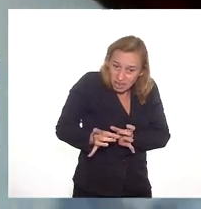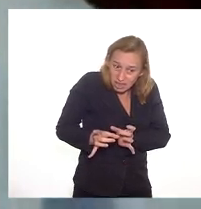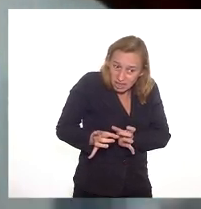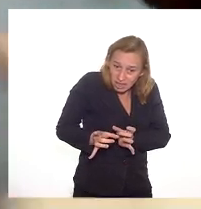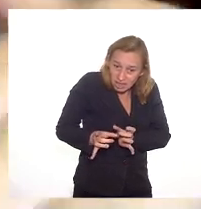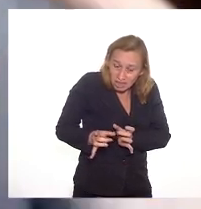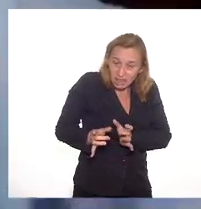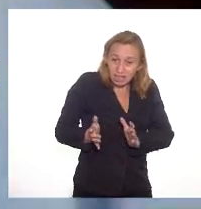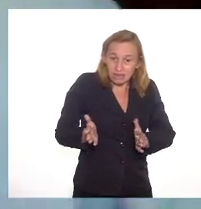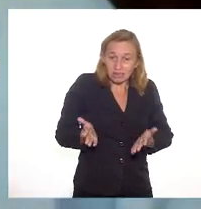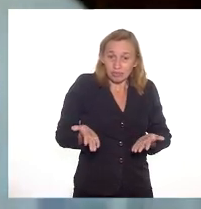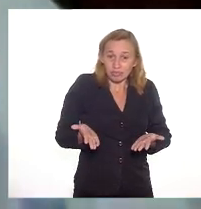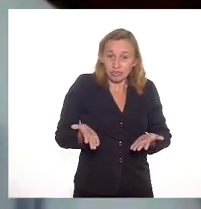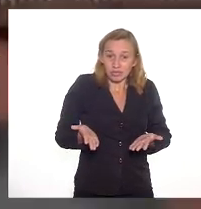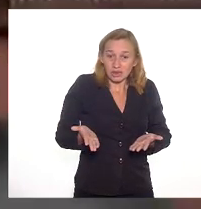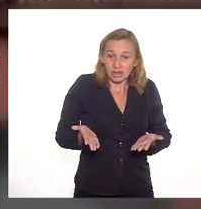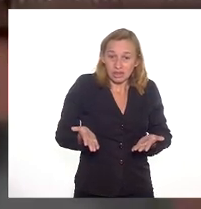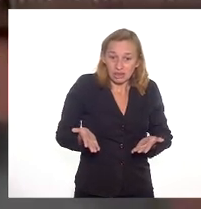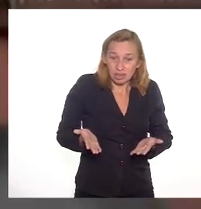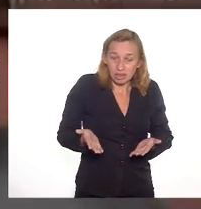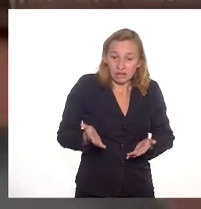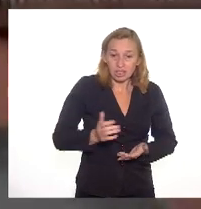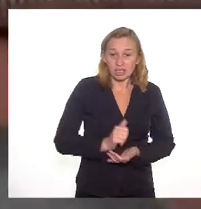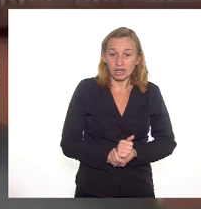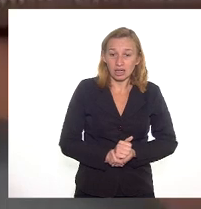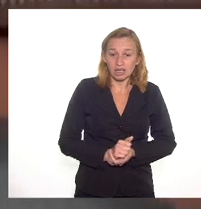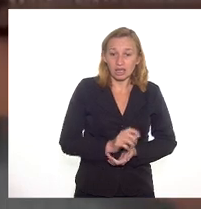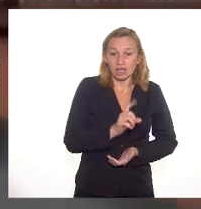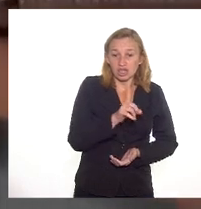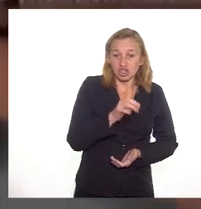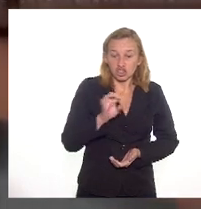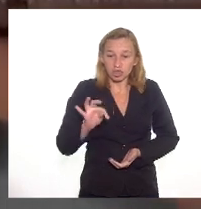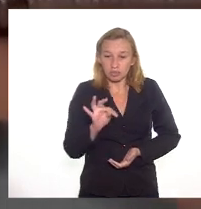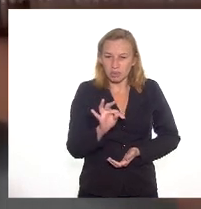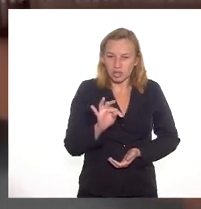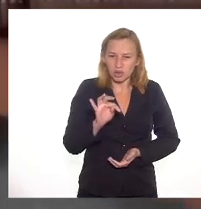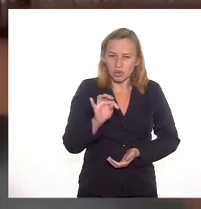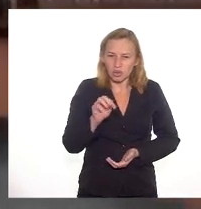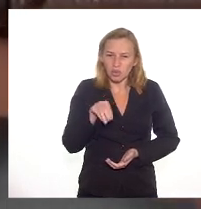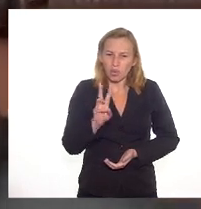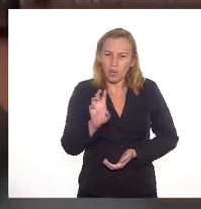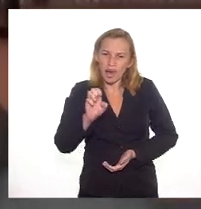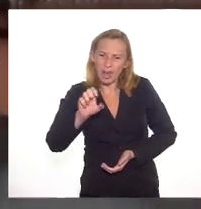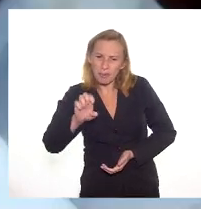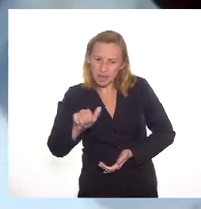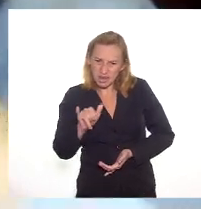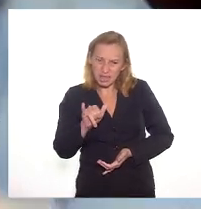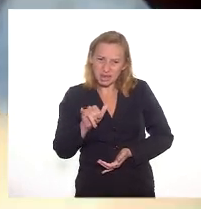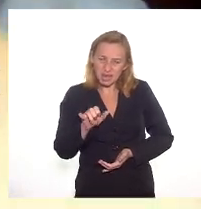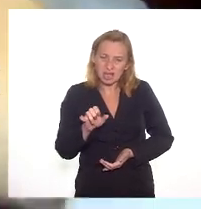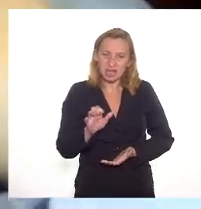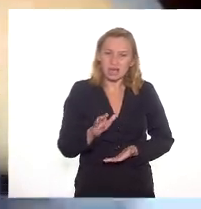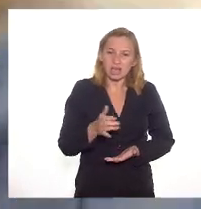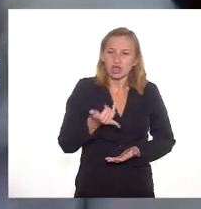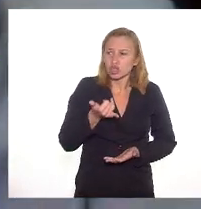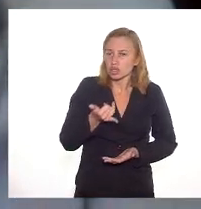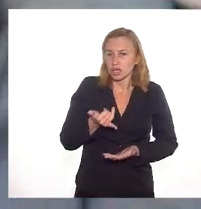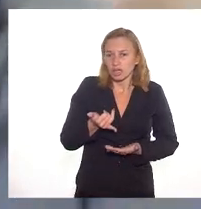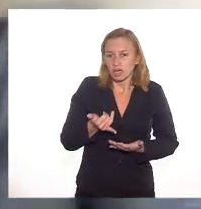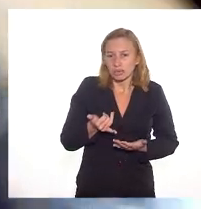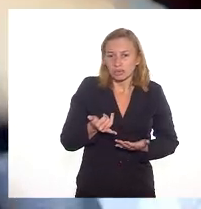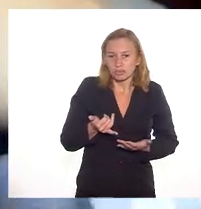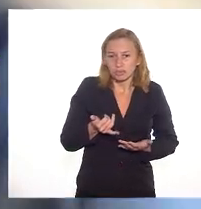perdoem, na eu deep errei. Web, na Deep Web. Na Deep Web, isso. Vamos falar Deep Web, web porque... Me perdoem, eu falei aqui.